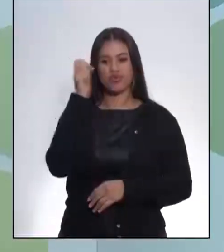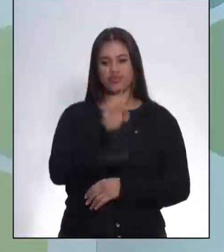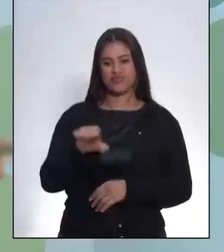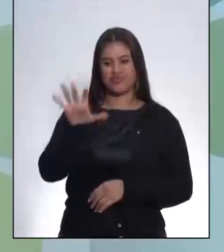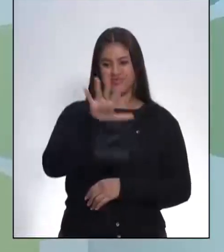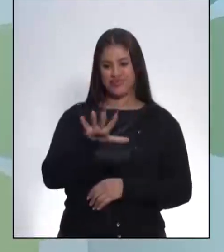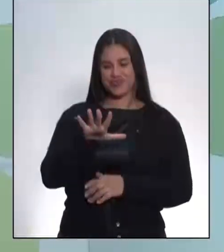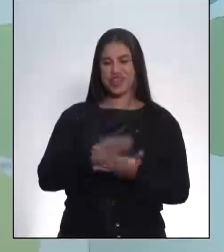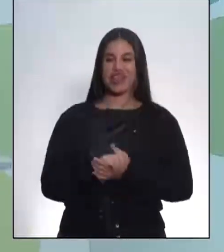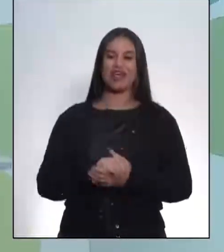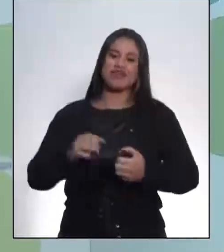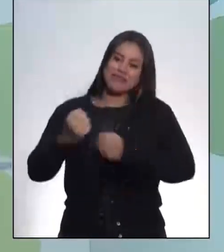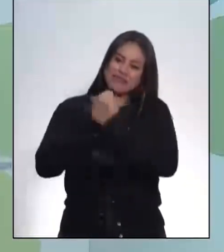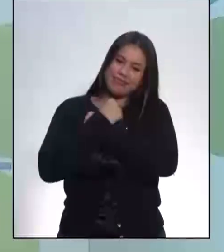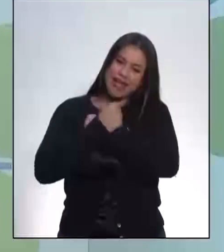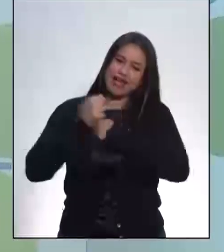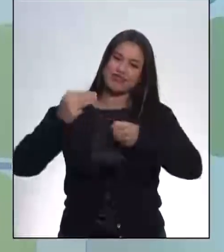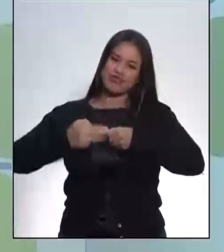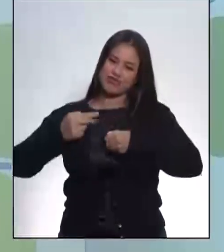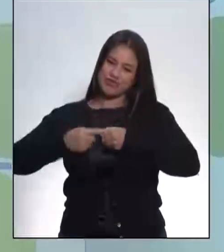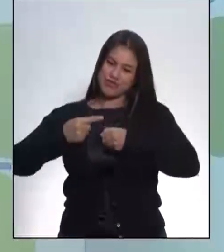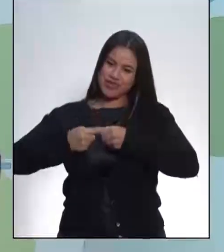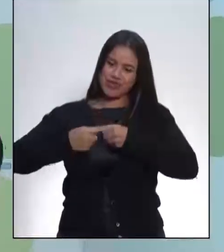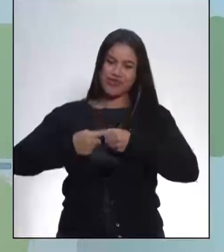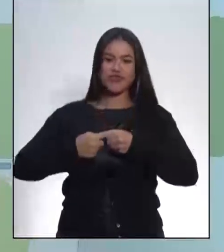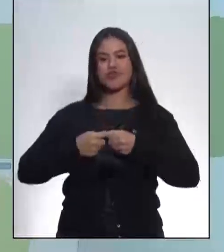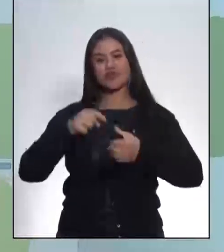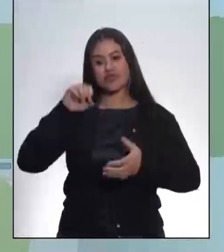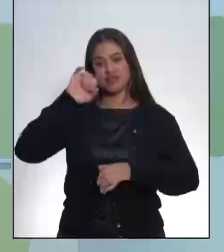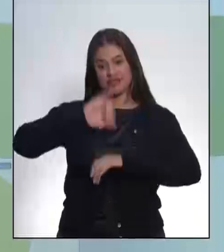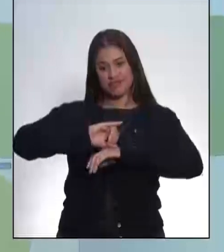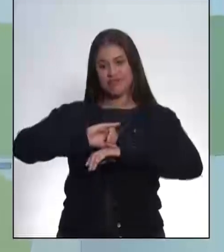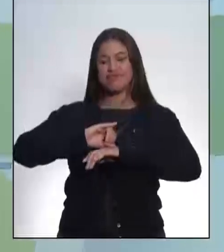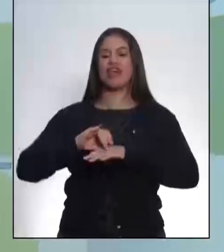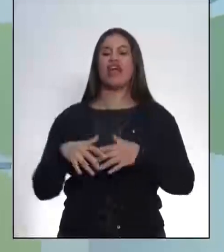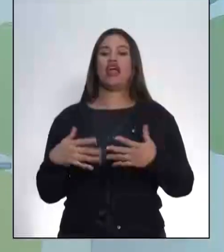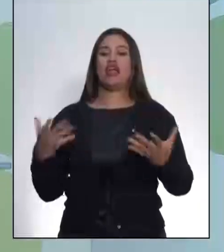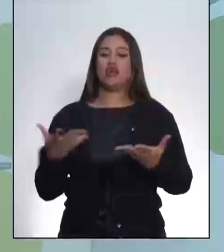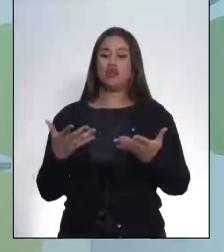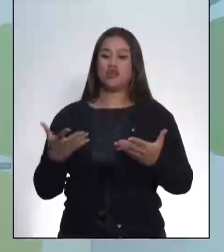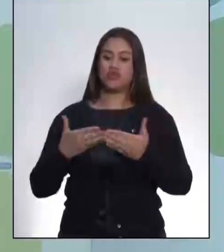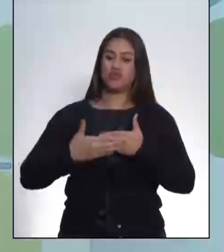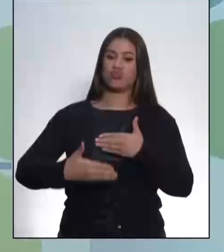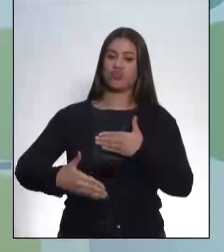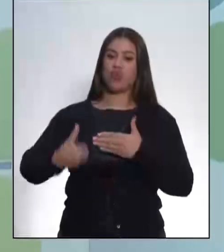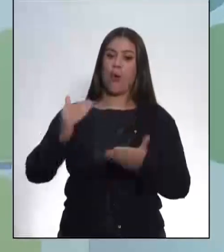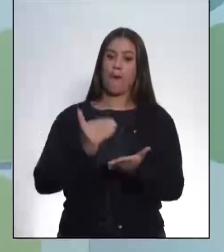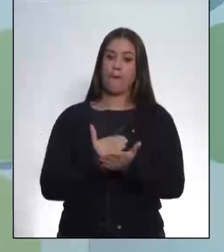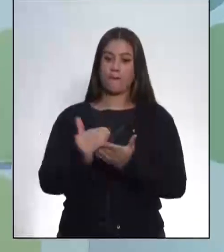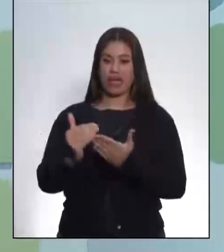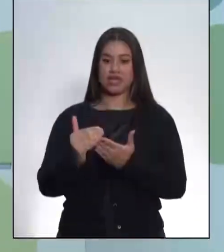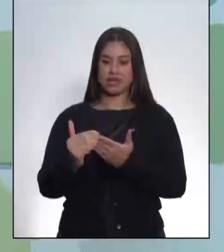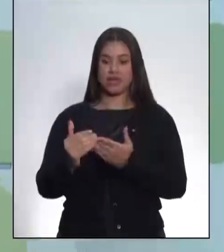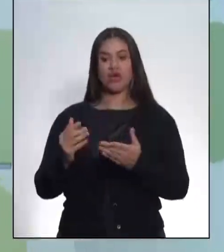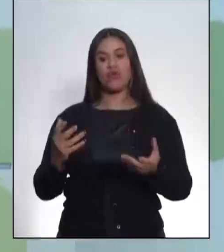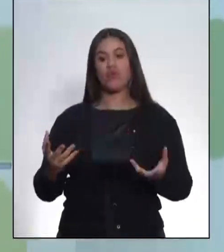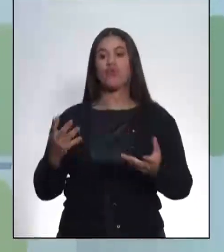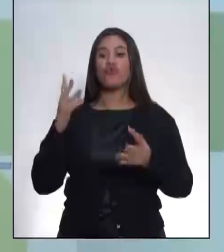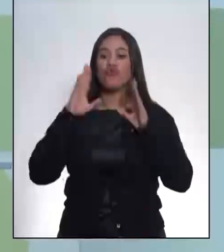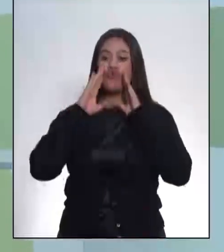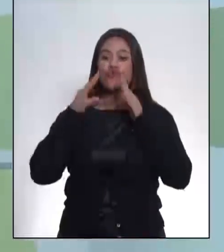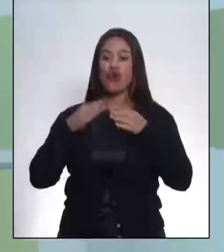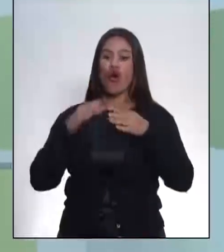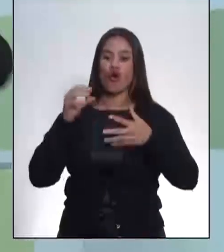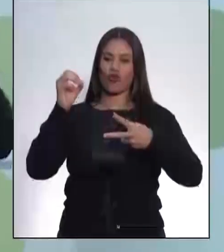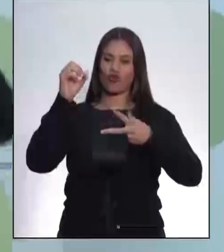Queria mandar um abraço para todo mundo do interior de São Paulo, pessoal aqui da capital. Lembrando que hoje começa uma programação muito especial voltada para o Enem. Sim, sim, sim, sim,